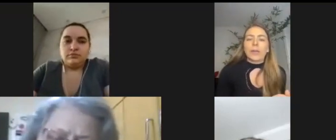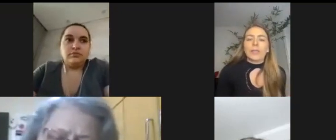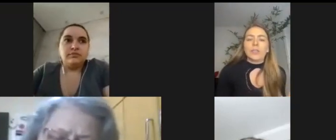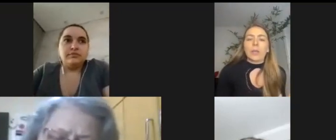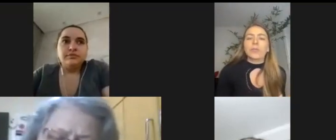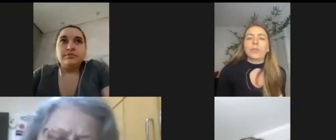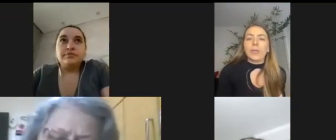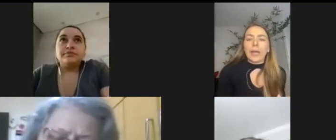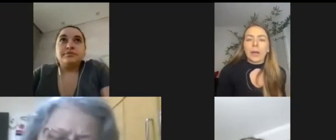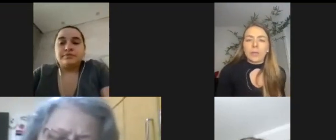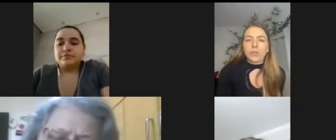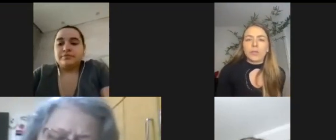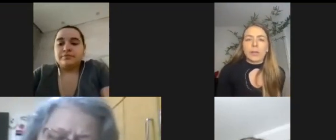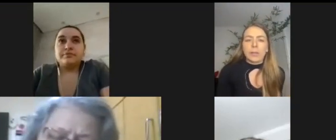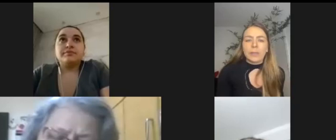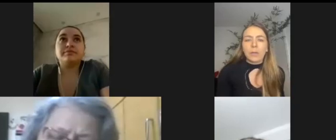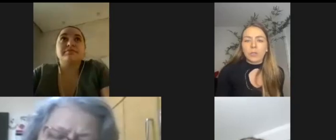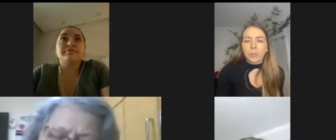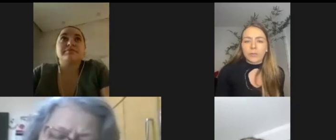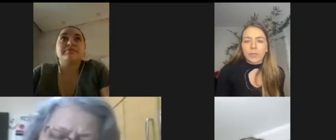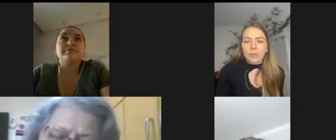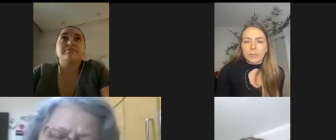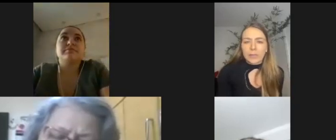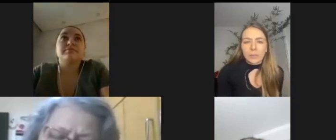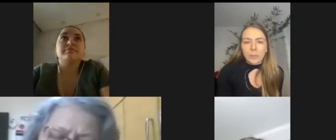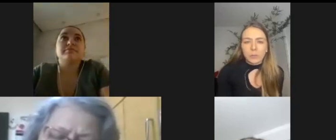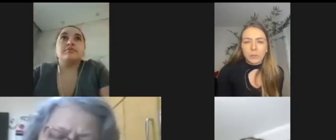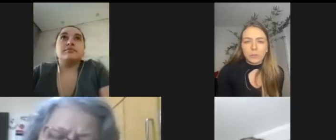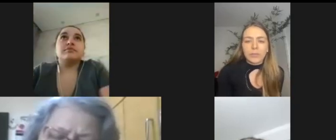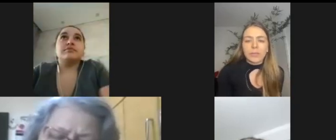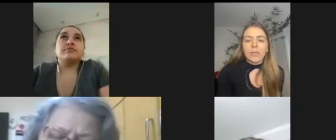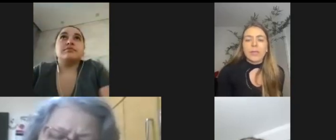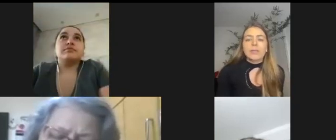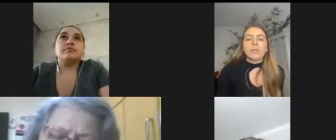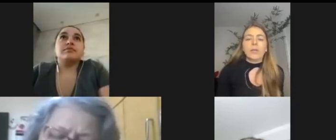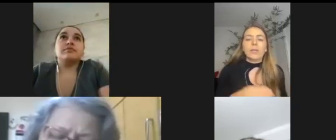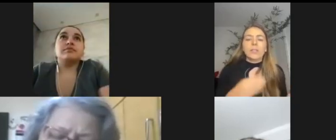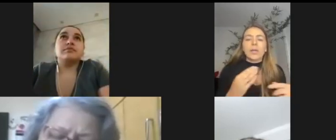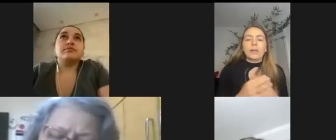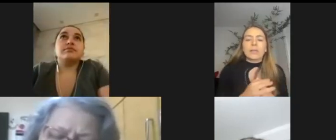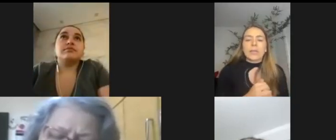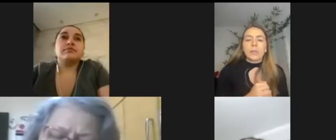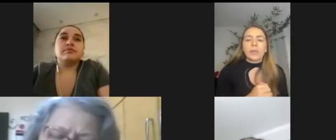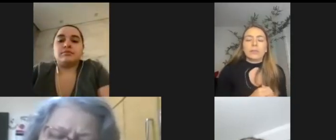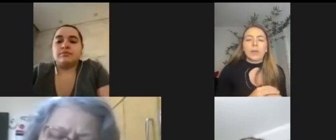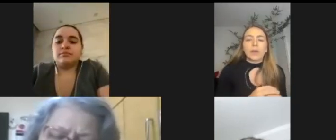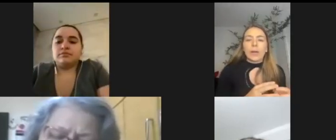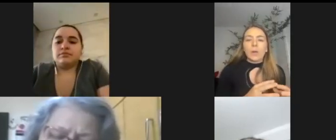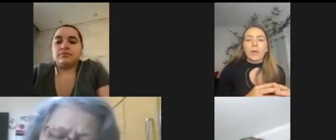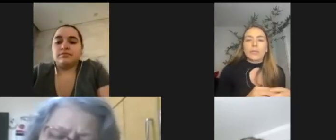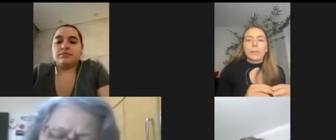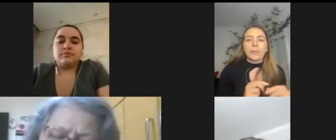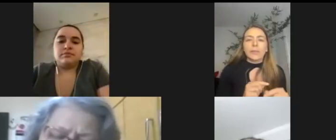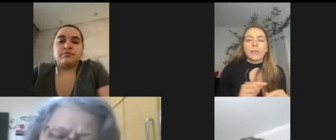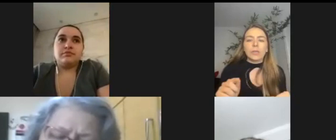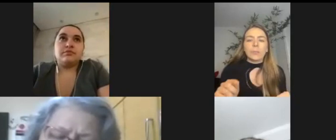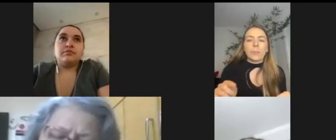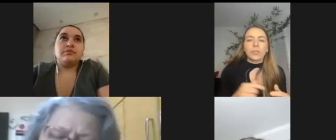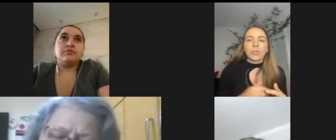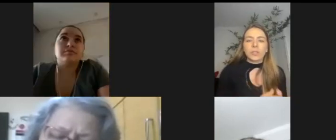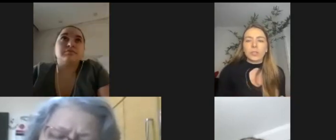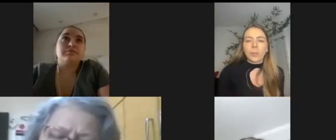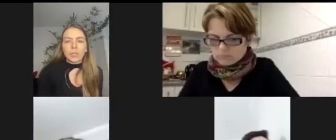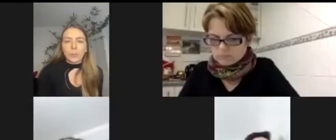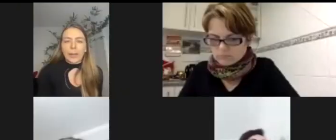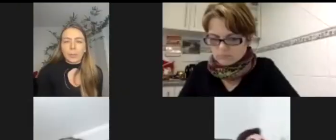pede para deixar para o final, que a gente vai habilitar o áudio para vocês fazerem as perguntas. Se durante a aula quiserem perguntar alguma coisa, mande